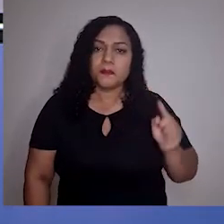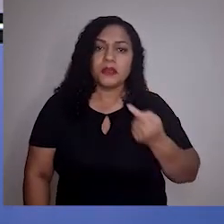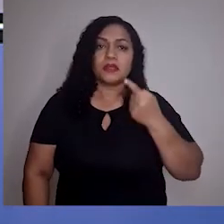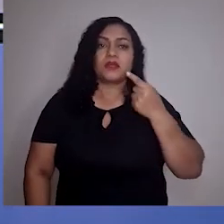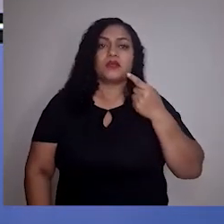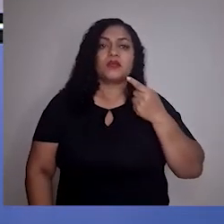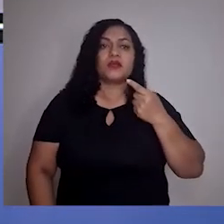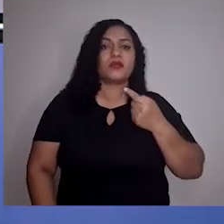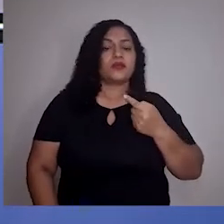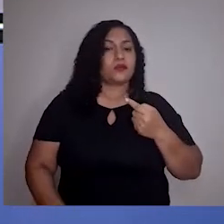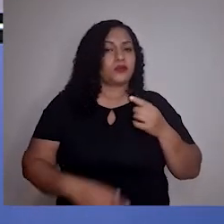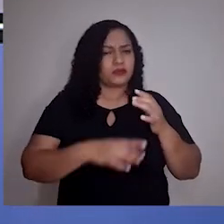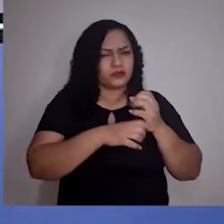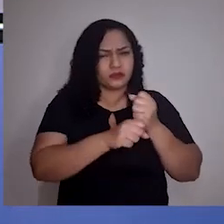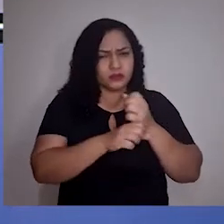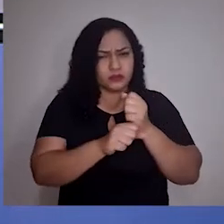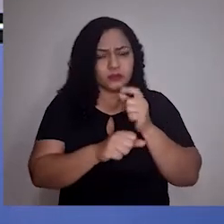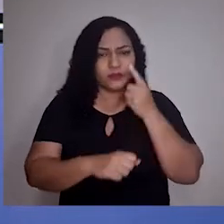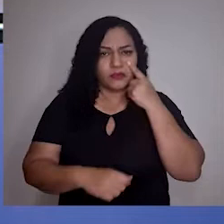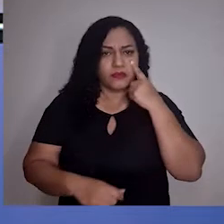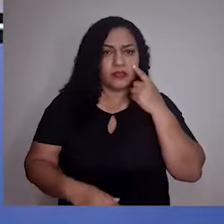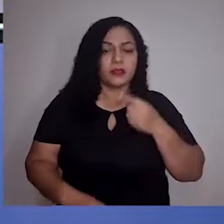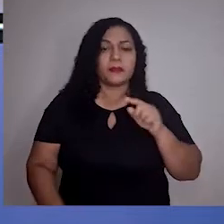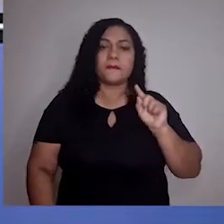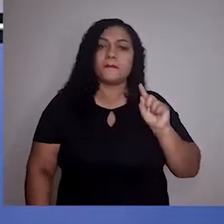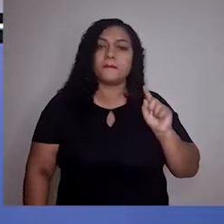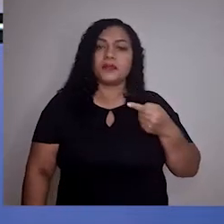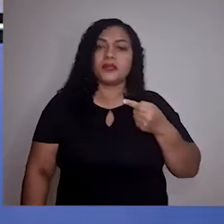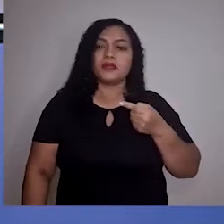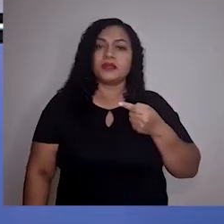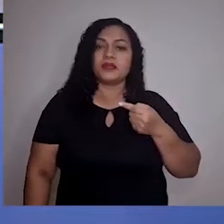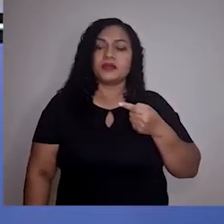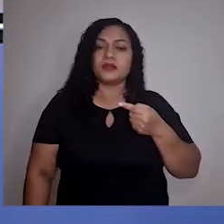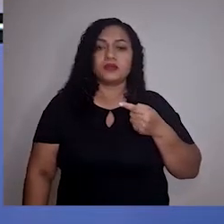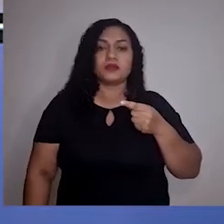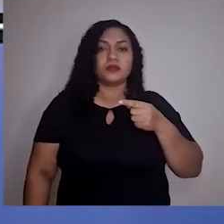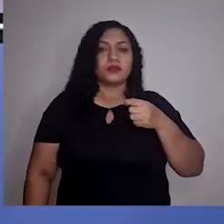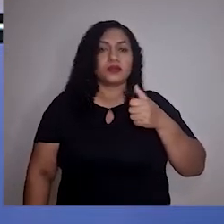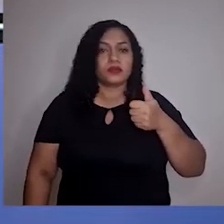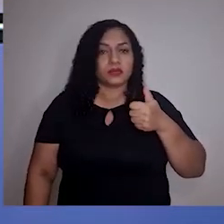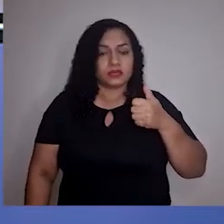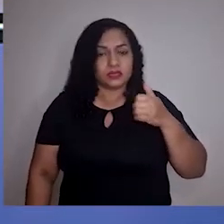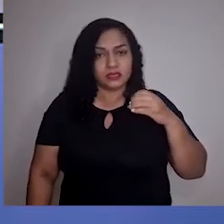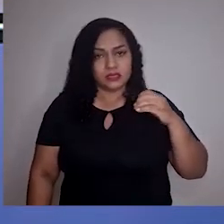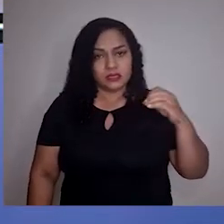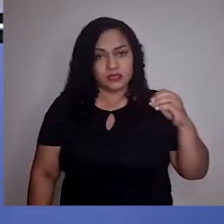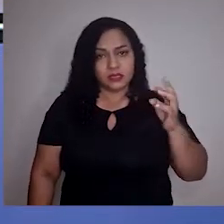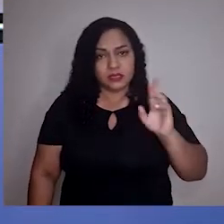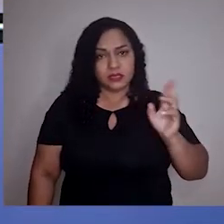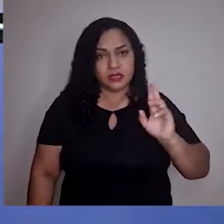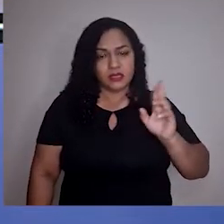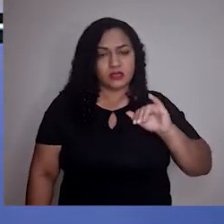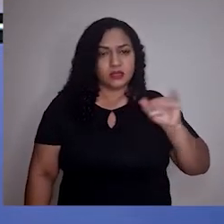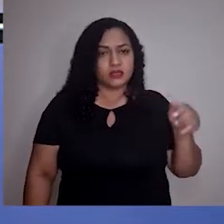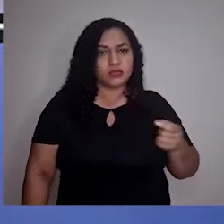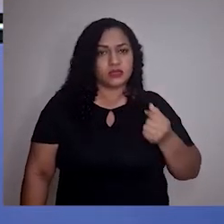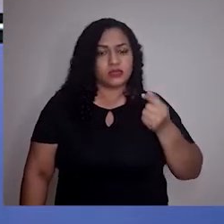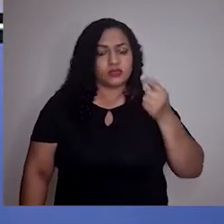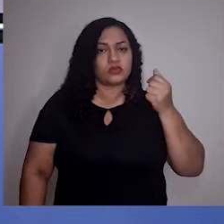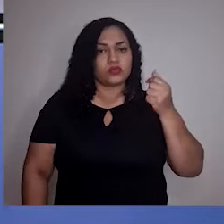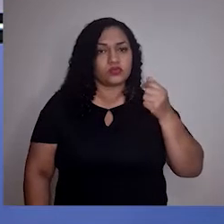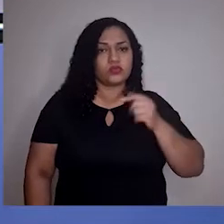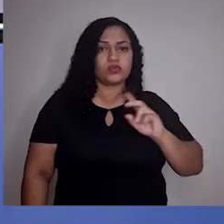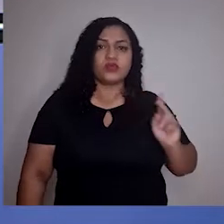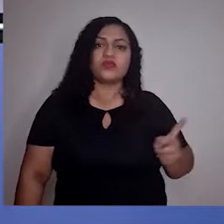anterior, que dá R$1.100 de juros, e o valor acumulado desse segundo mês